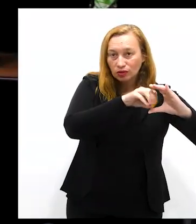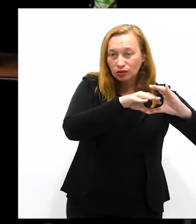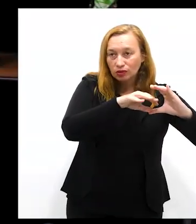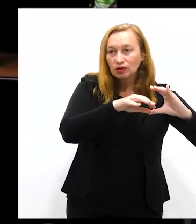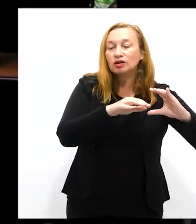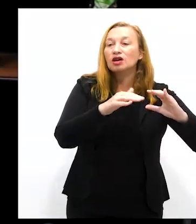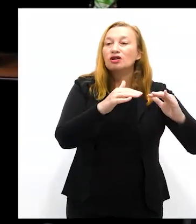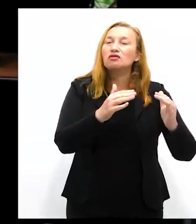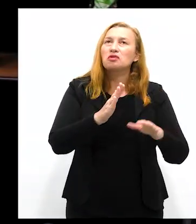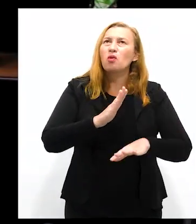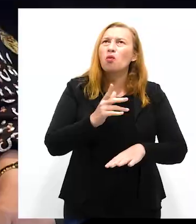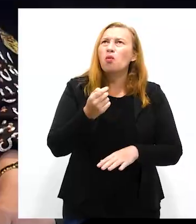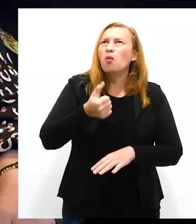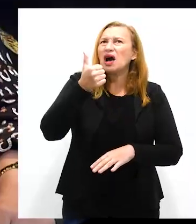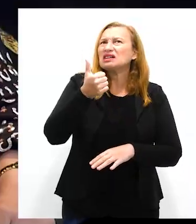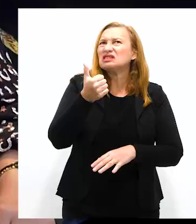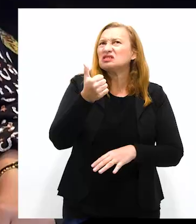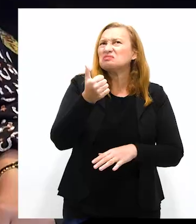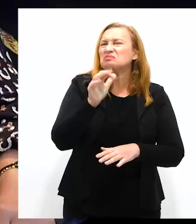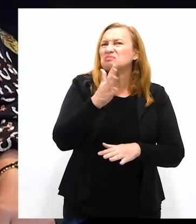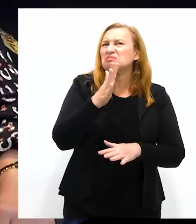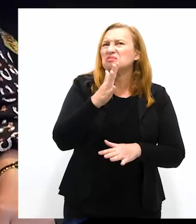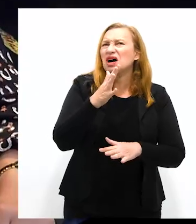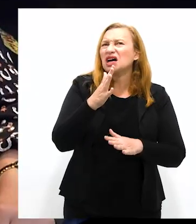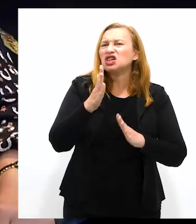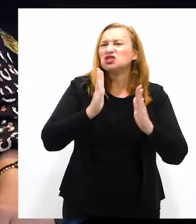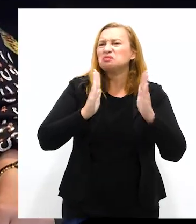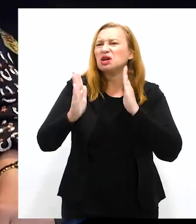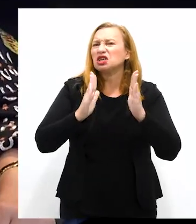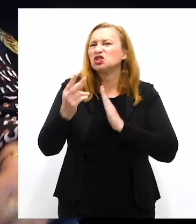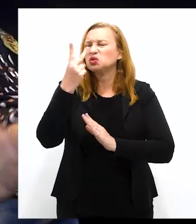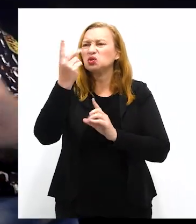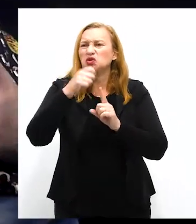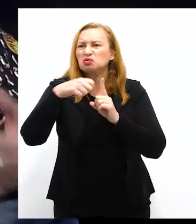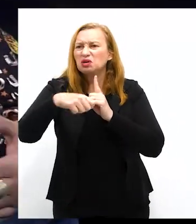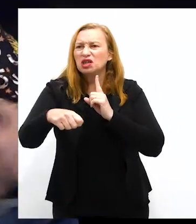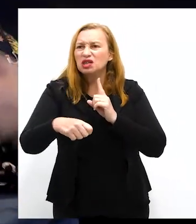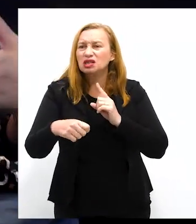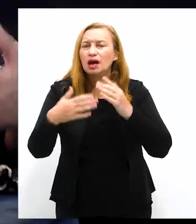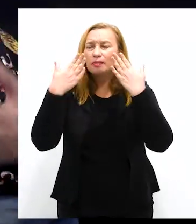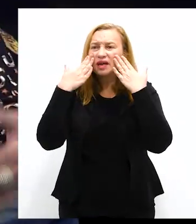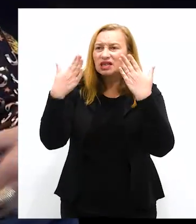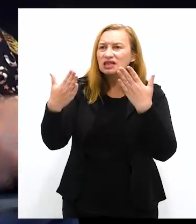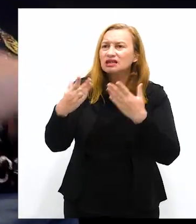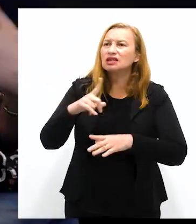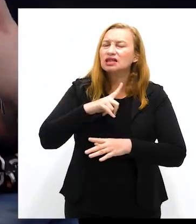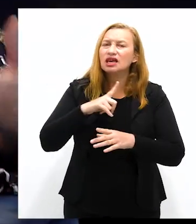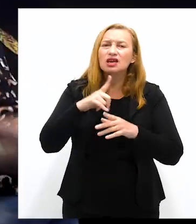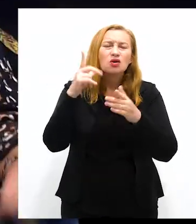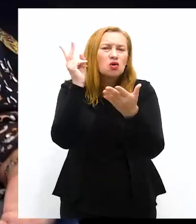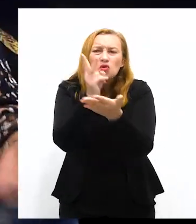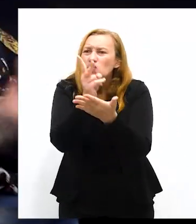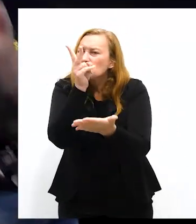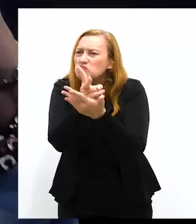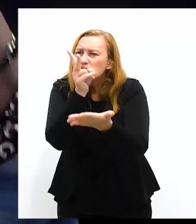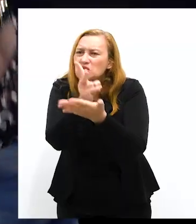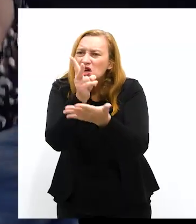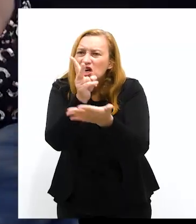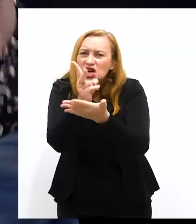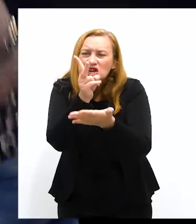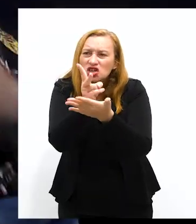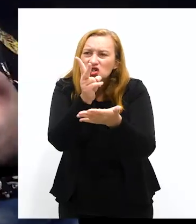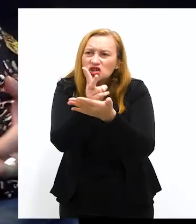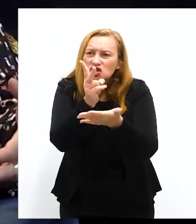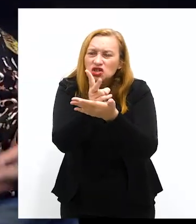nisso durante quase 2 meses. Então, ali... E hoje ela reapresenta e tem